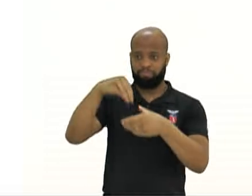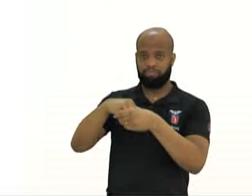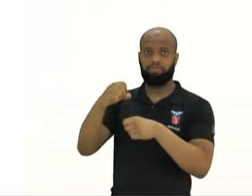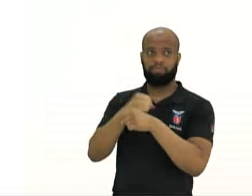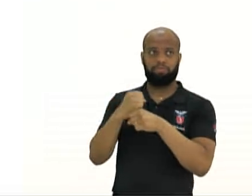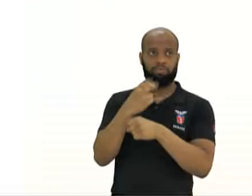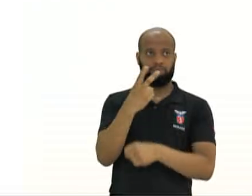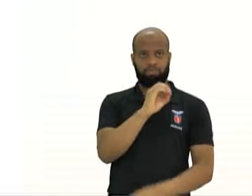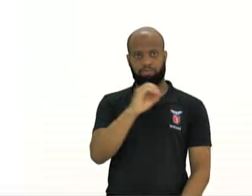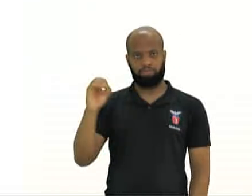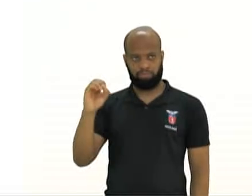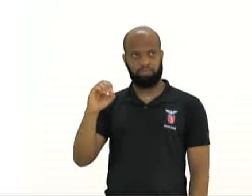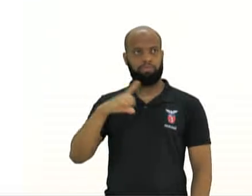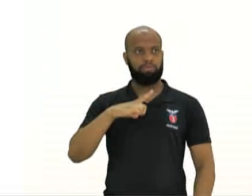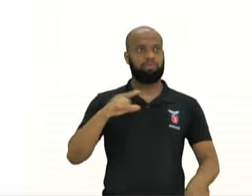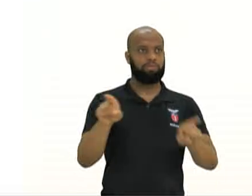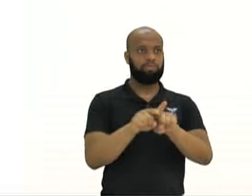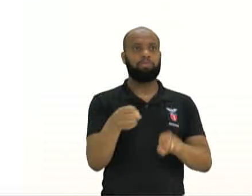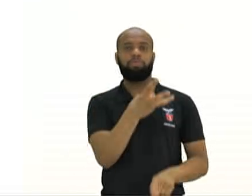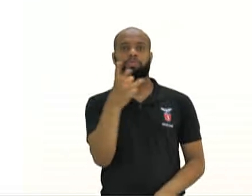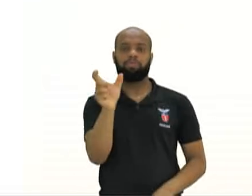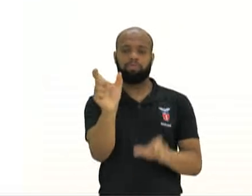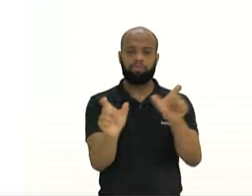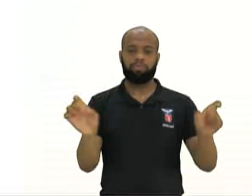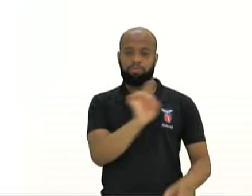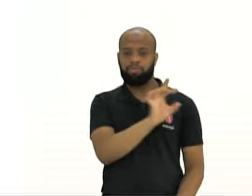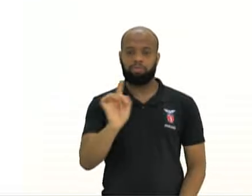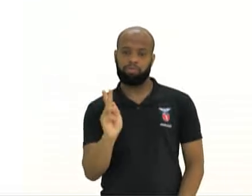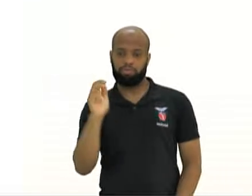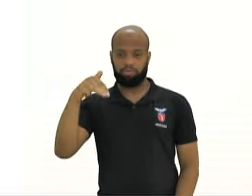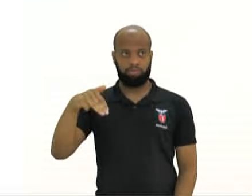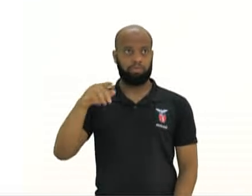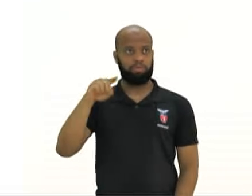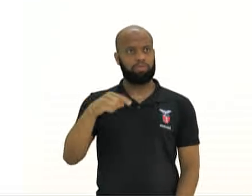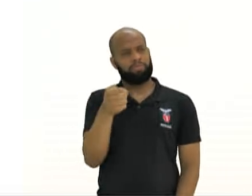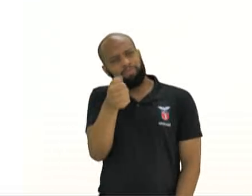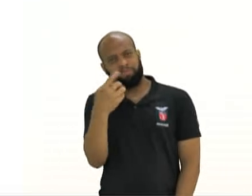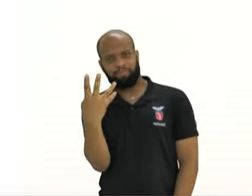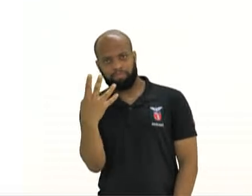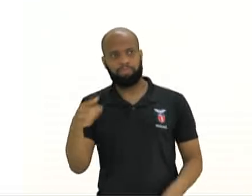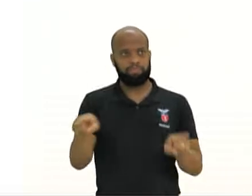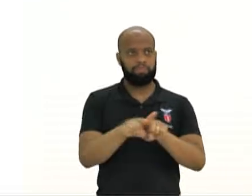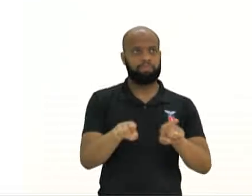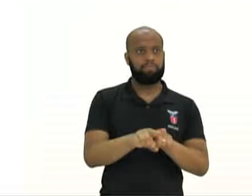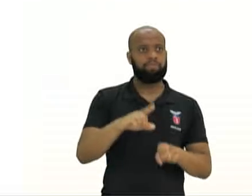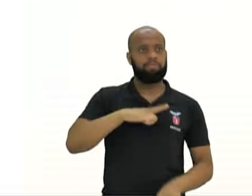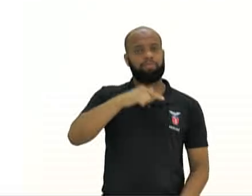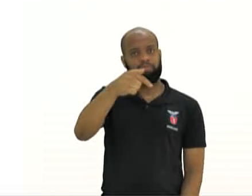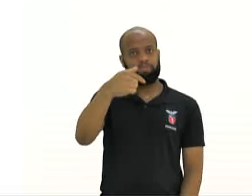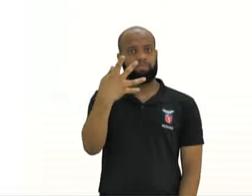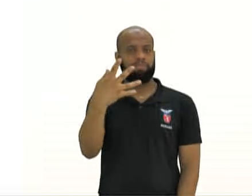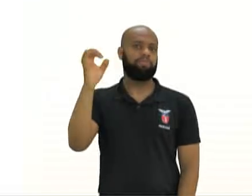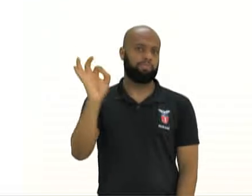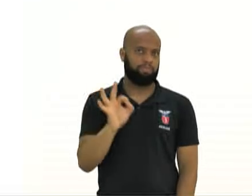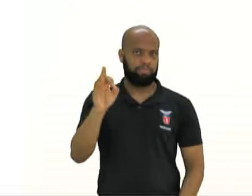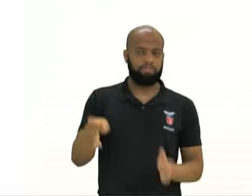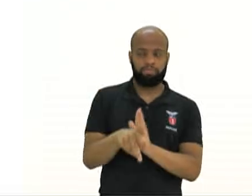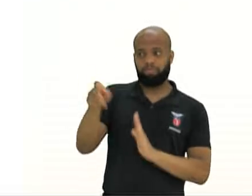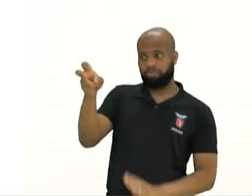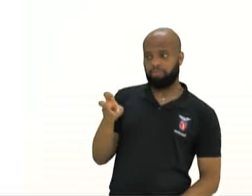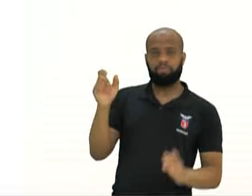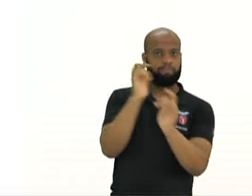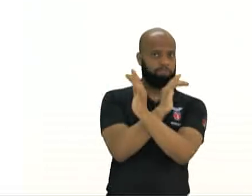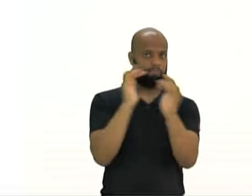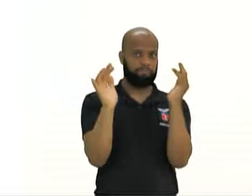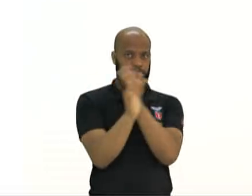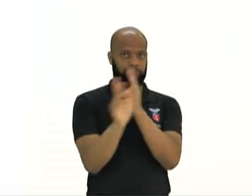2000. Densidade demográfica, quase 4 habitantes por quilômetro quadrado. 74% de taxa de